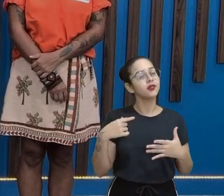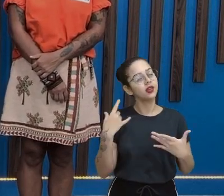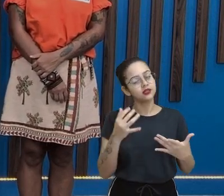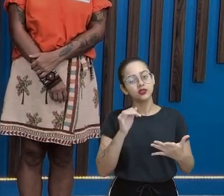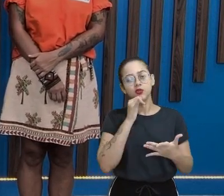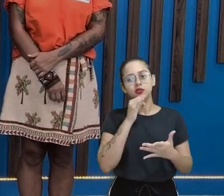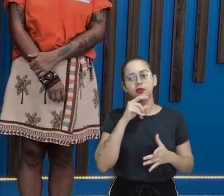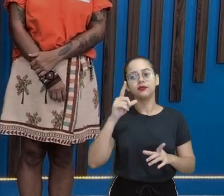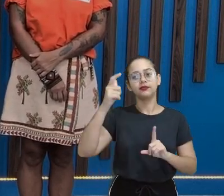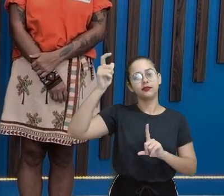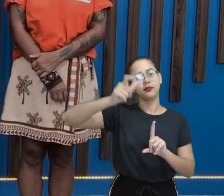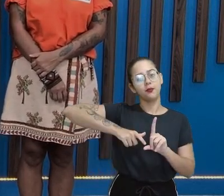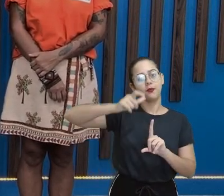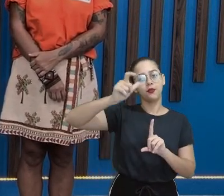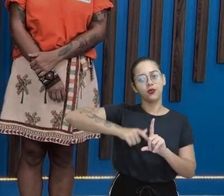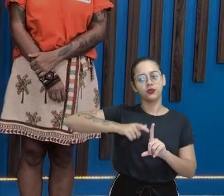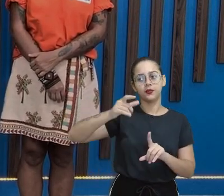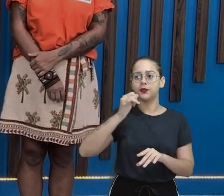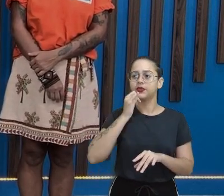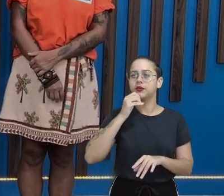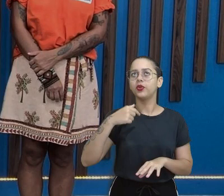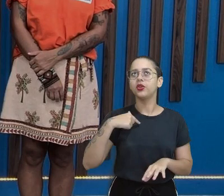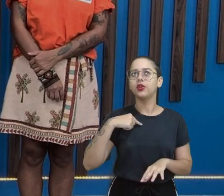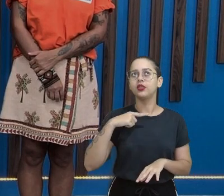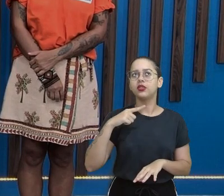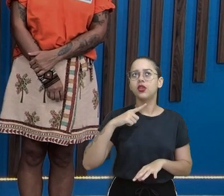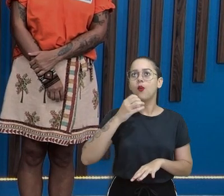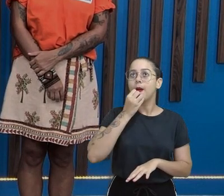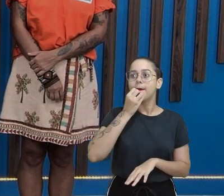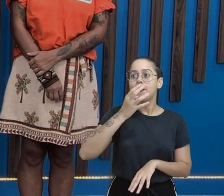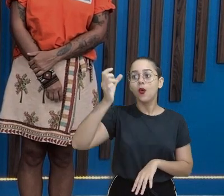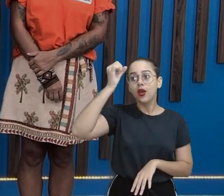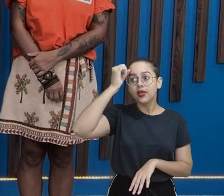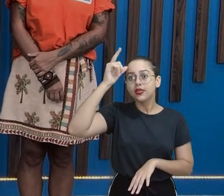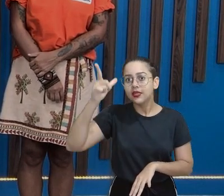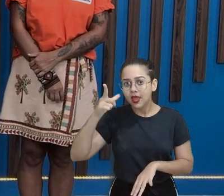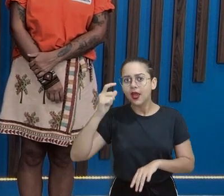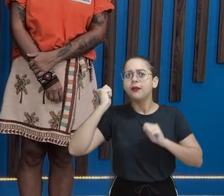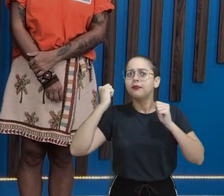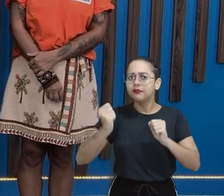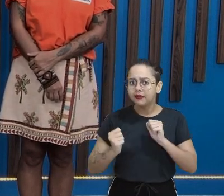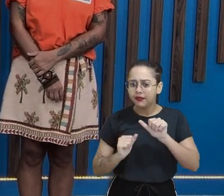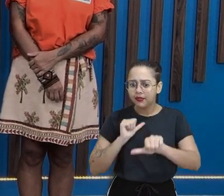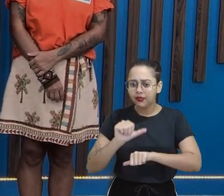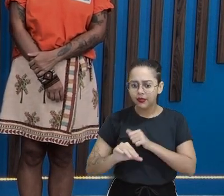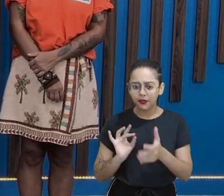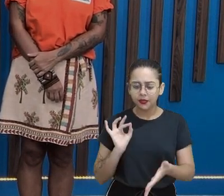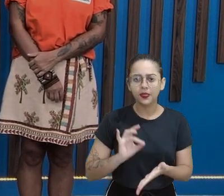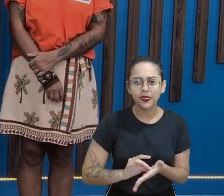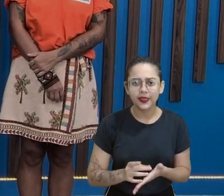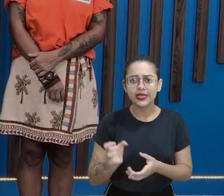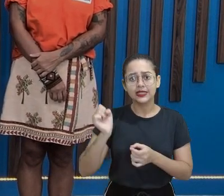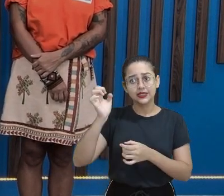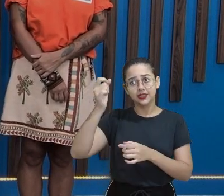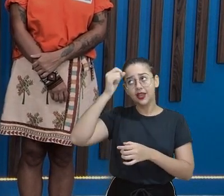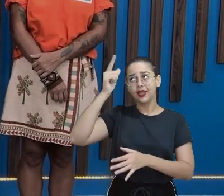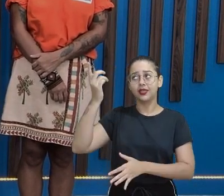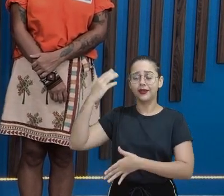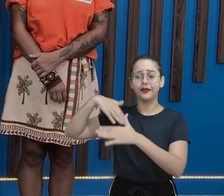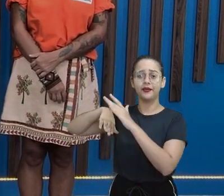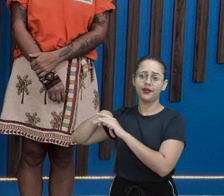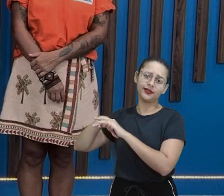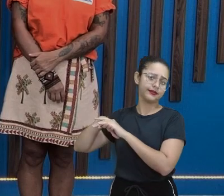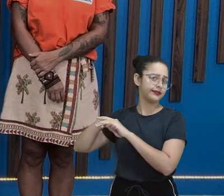falando aí, protagonismo, né? De Sim. eu tenho uma boa ideia, eu posso colocar essa boa ideia em prática. Guardar essas ideias, já dizia